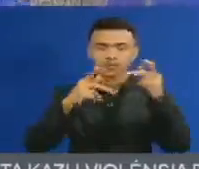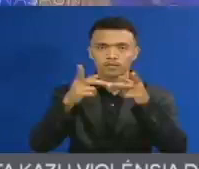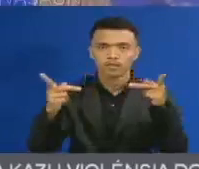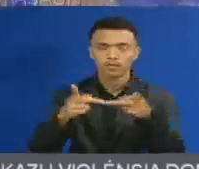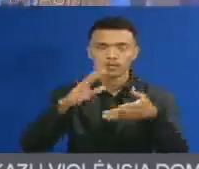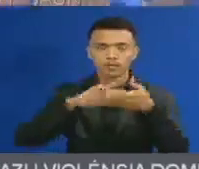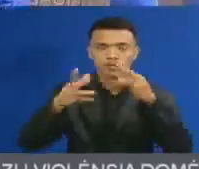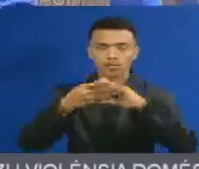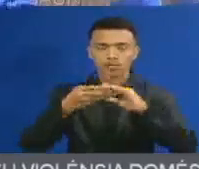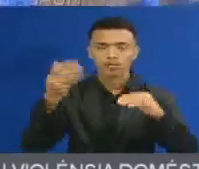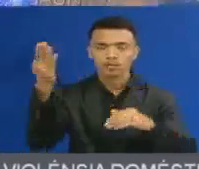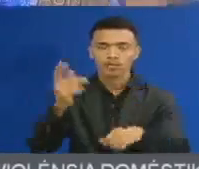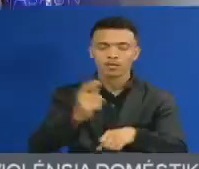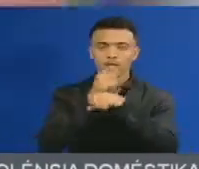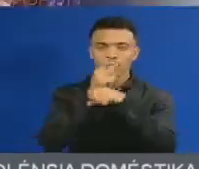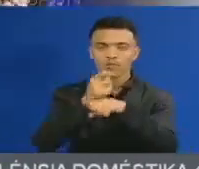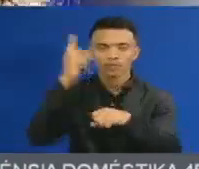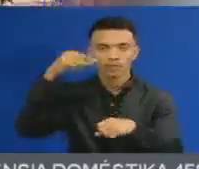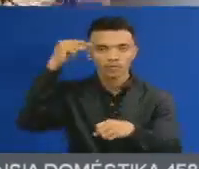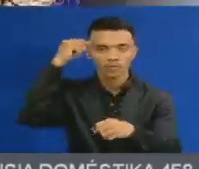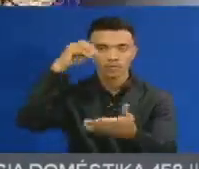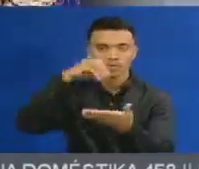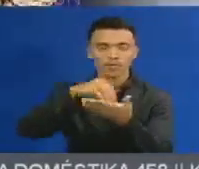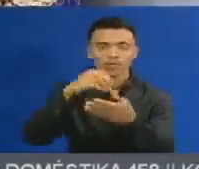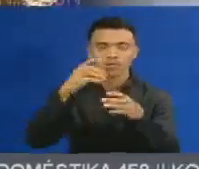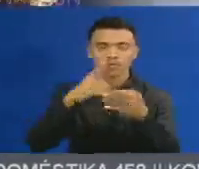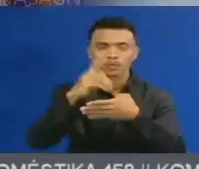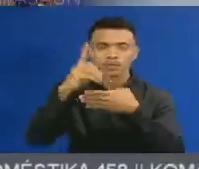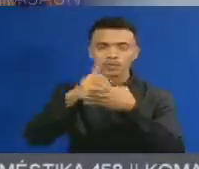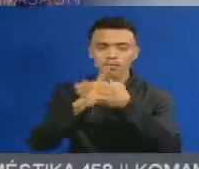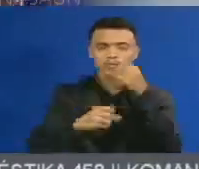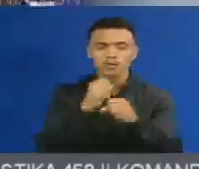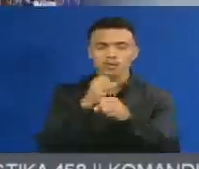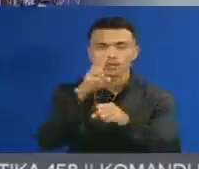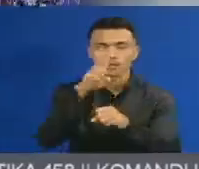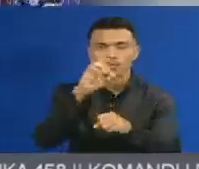sira iha Atauru governo prevê atu desenvolve iha tinan rihun rua